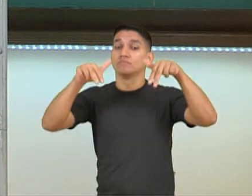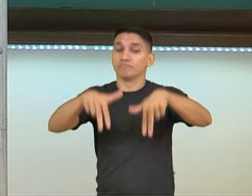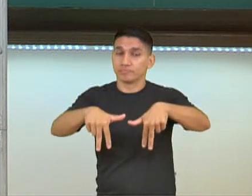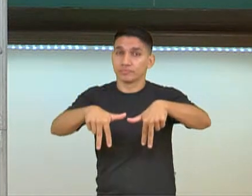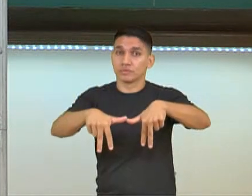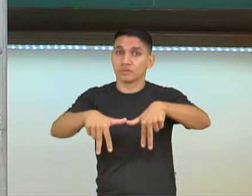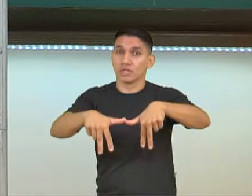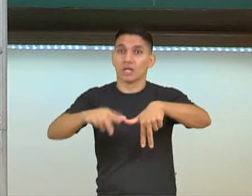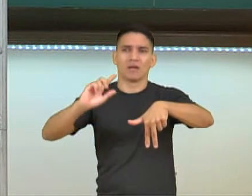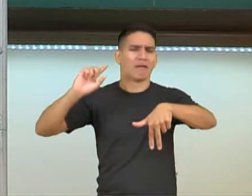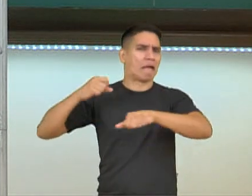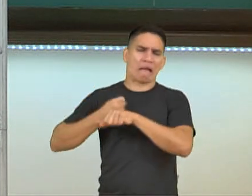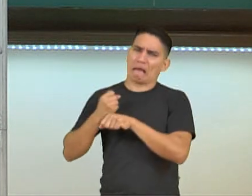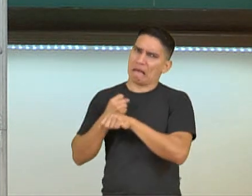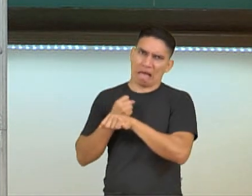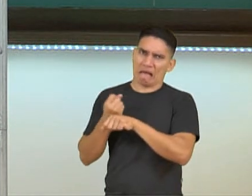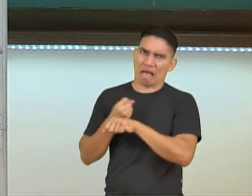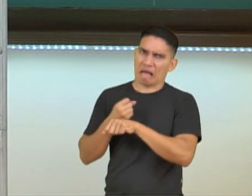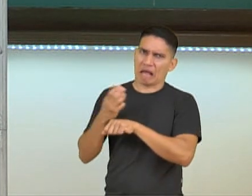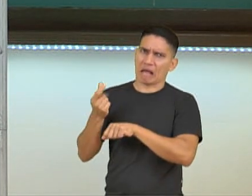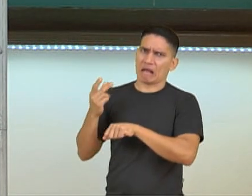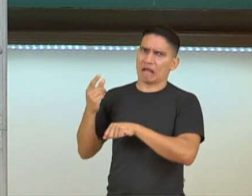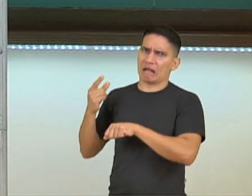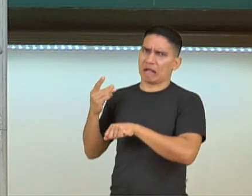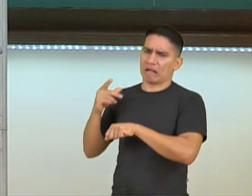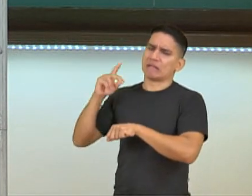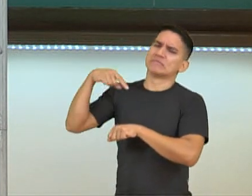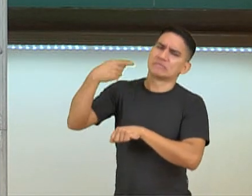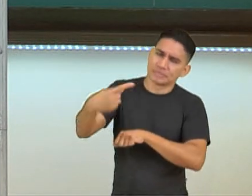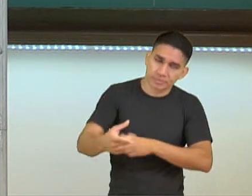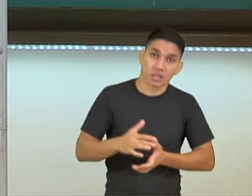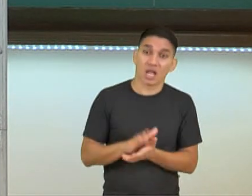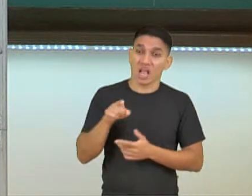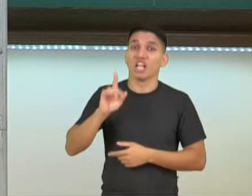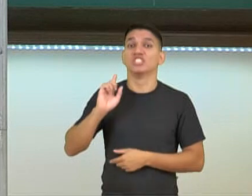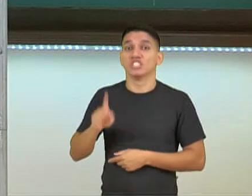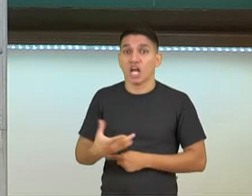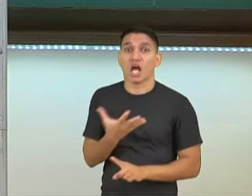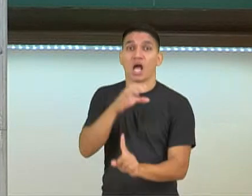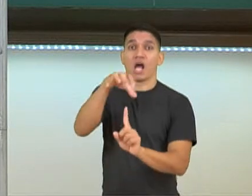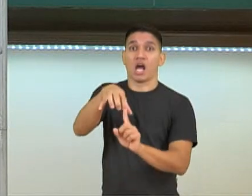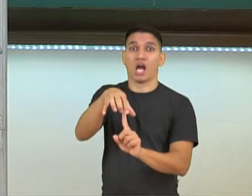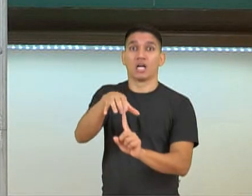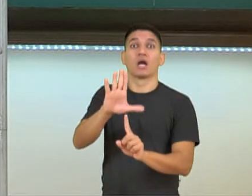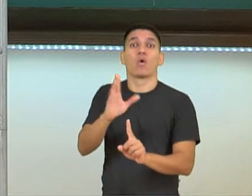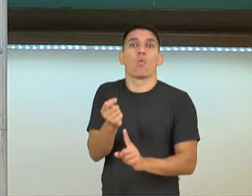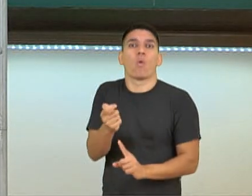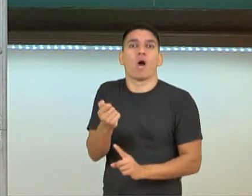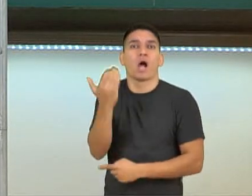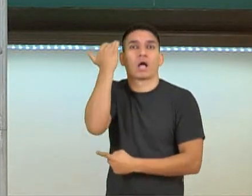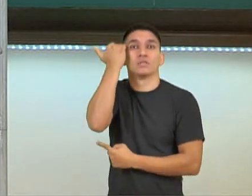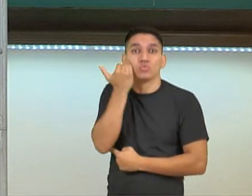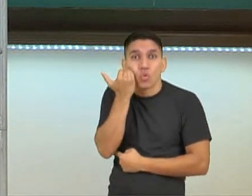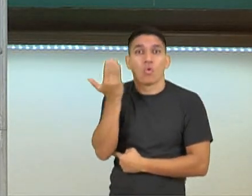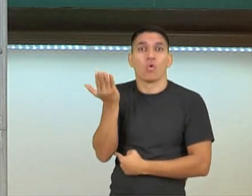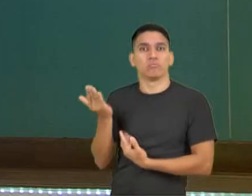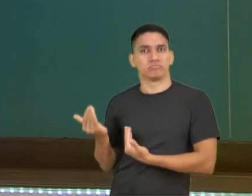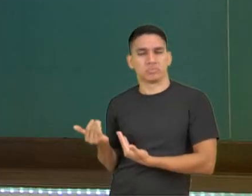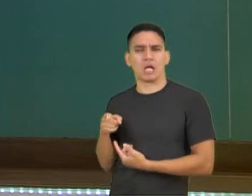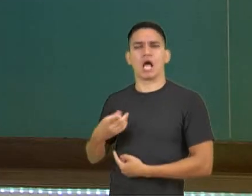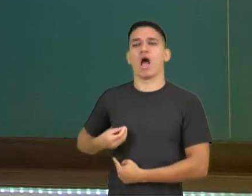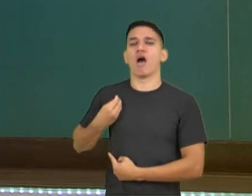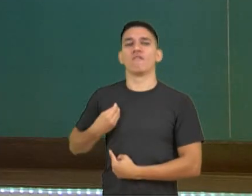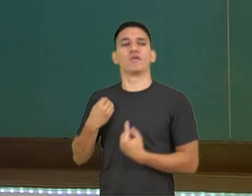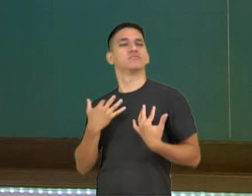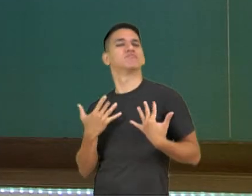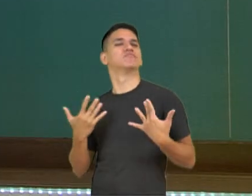depois. E ela era durante muito tempo, então ela foi uma rainha quase adolescente. Ela vivia nas cortes,